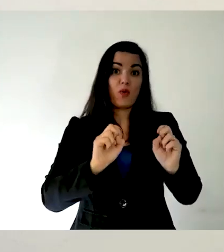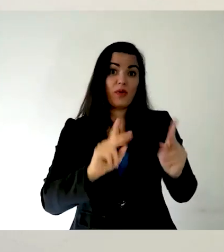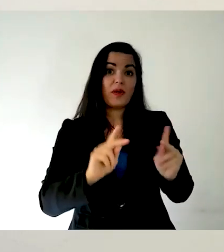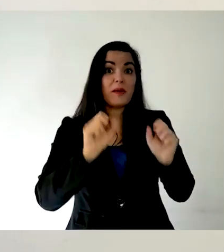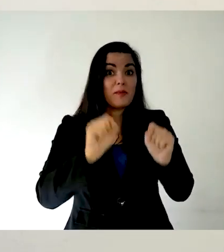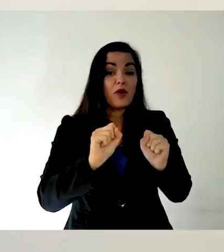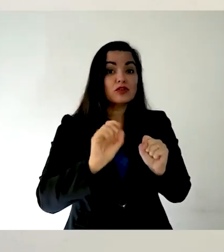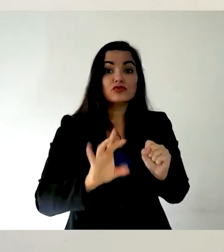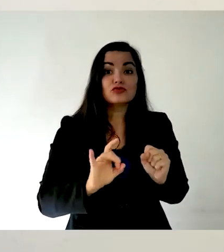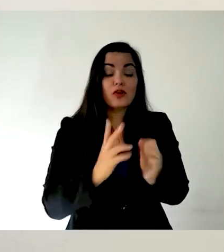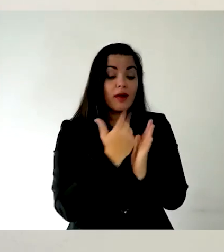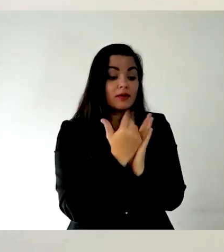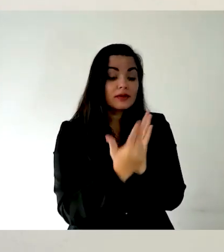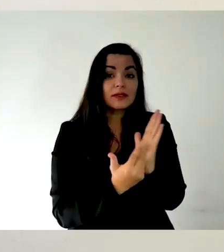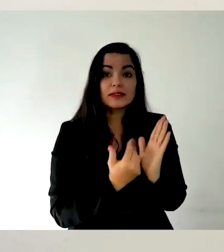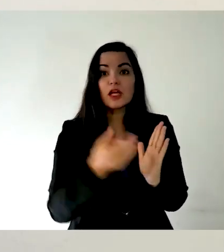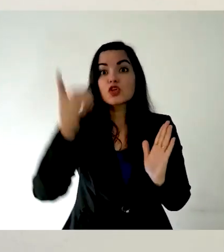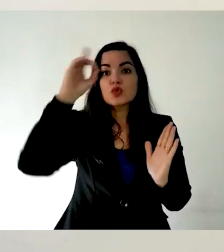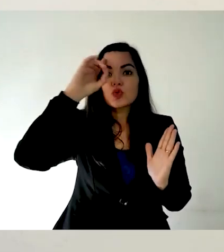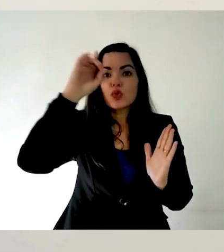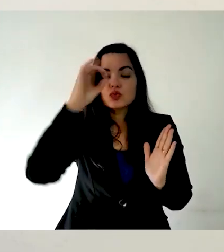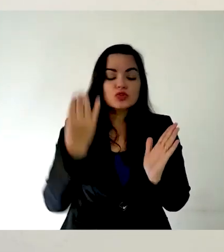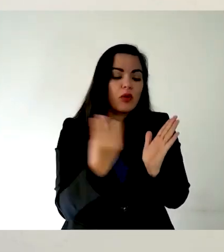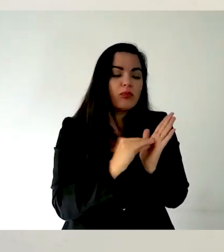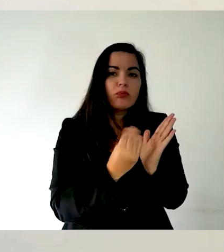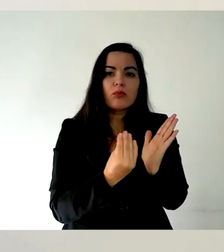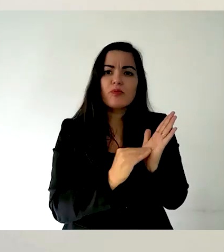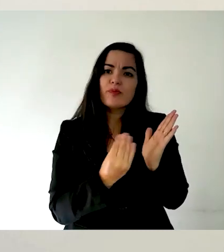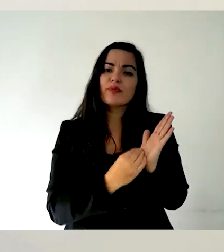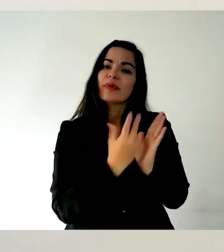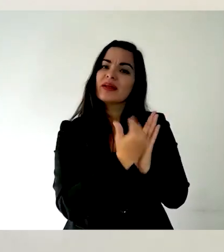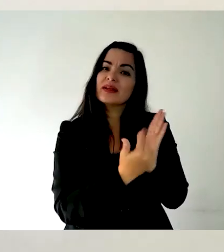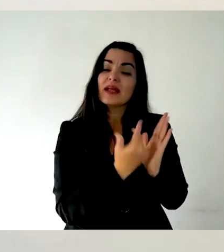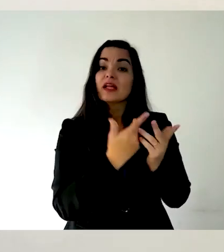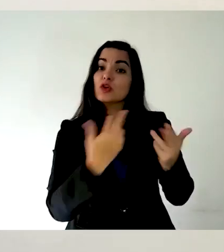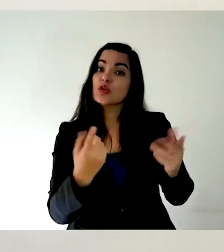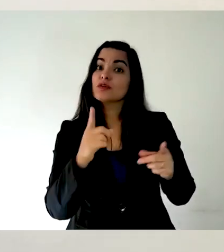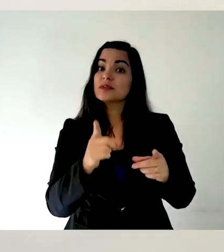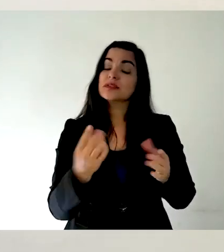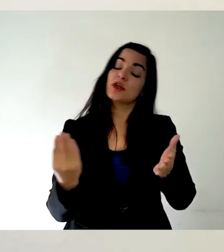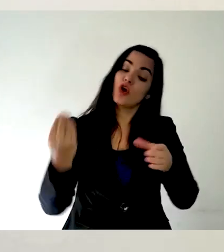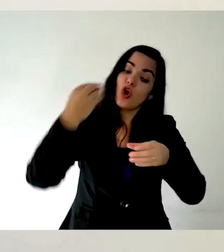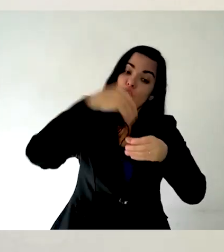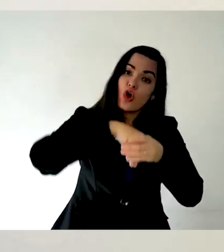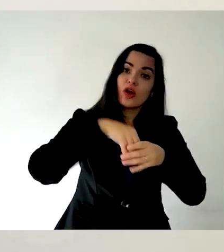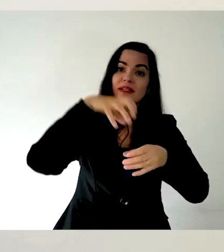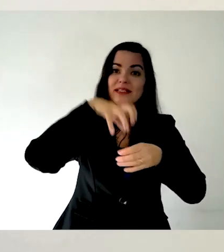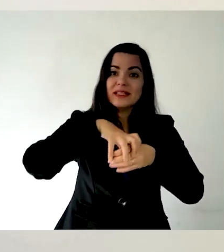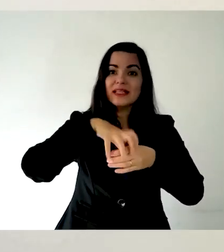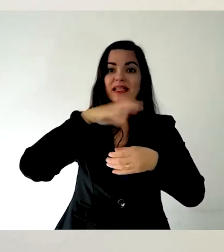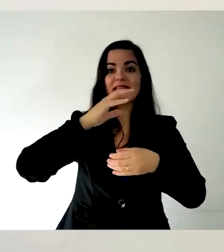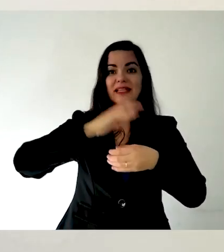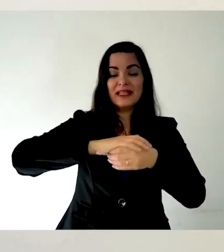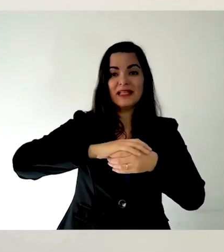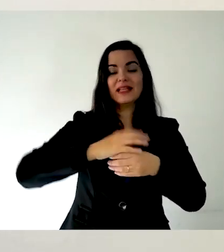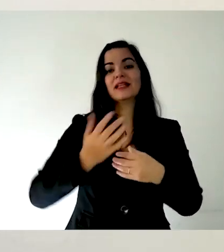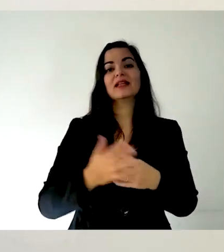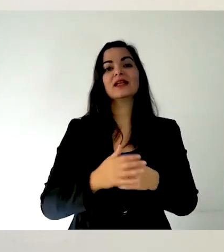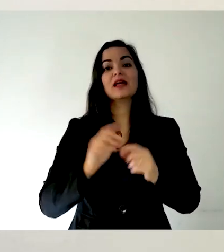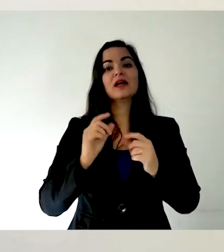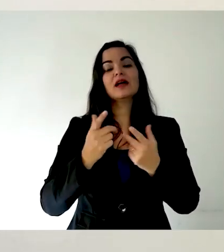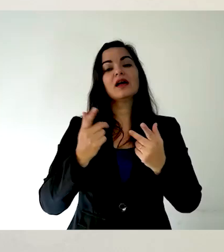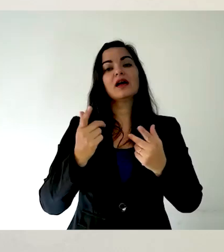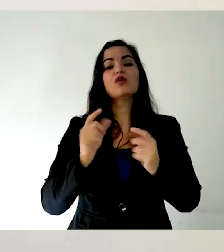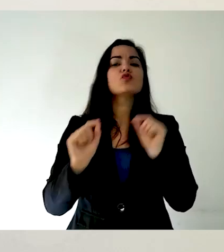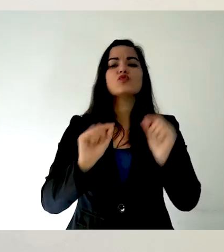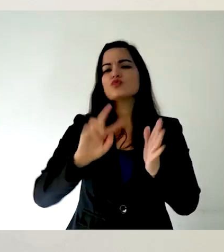um desenho e diariamente registrar o que você colocaria dentro dessa cápsula do tempo, tá bom? Então, o que